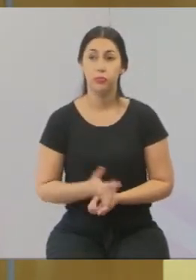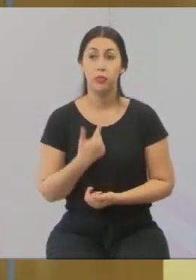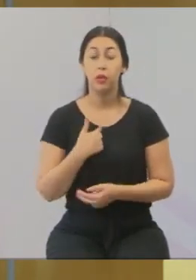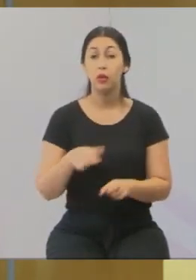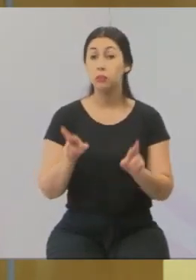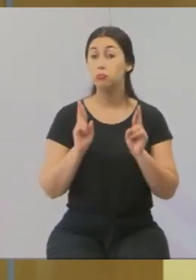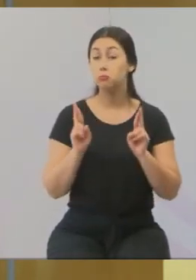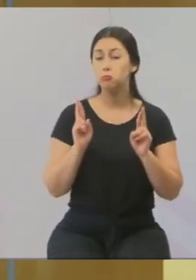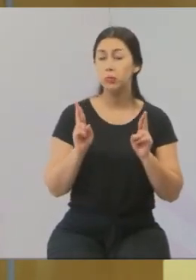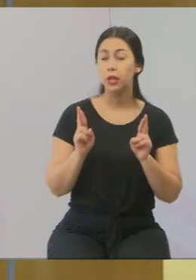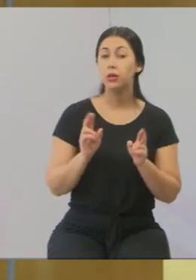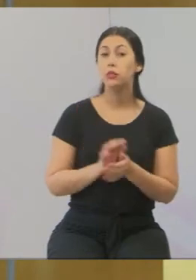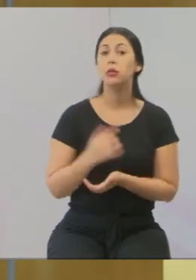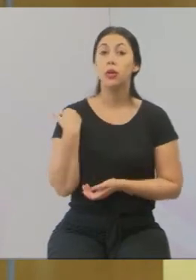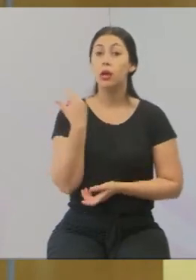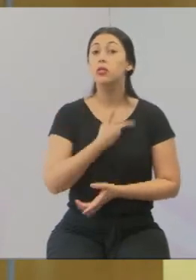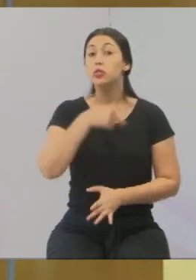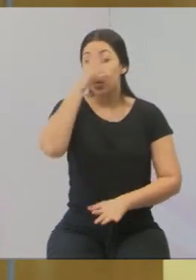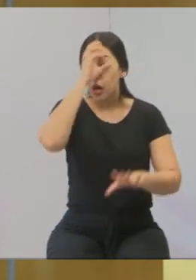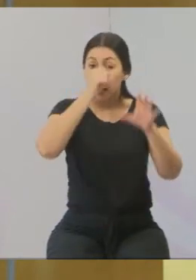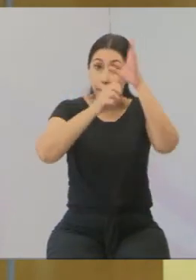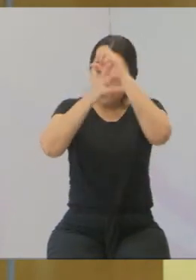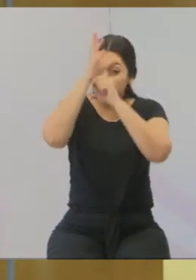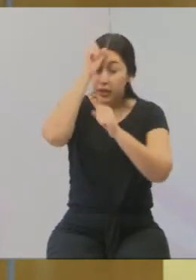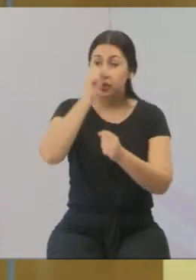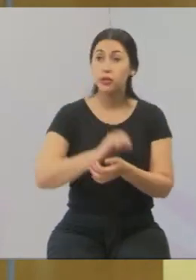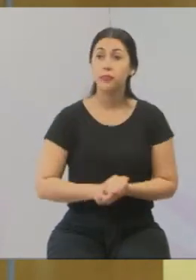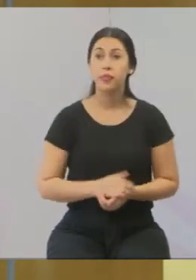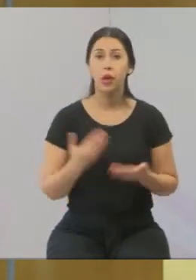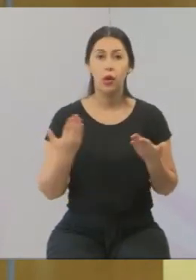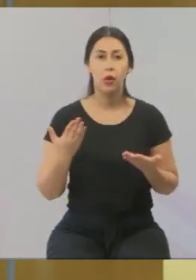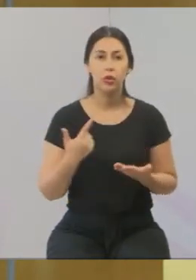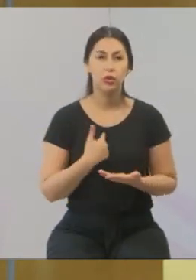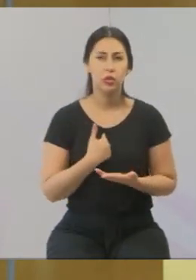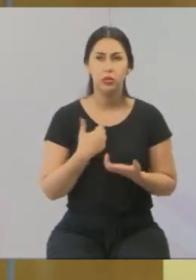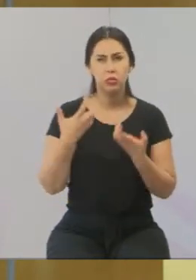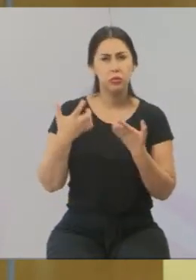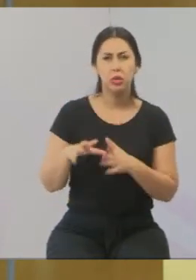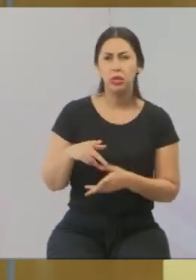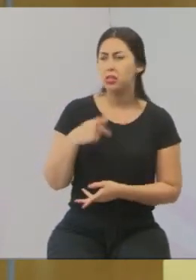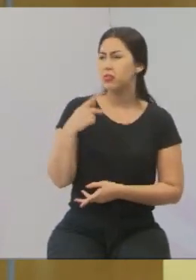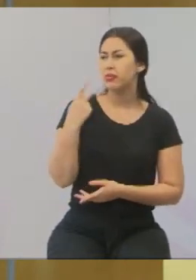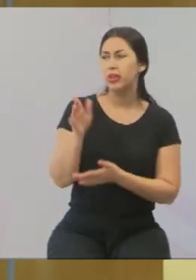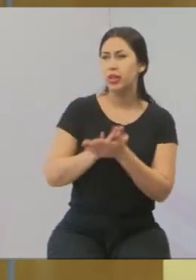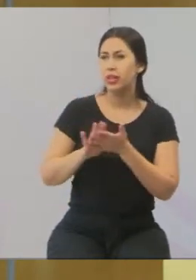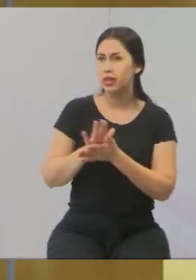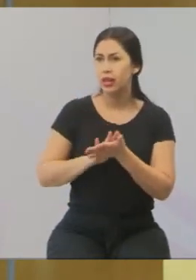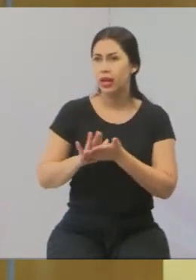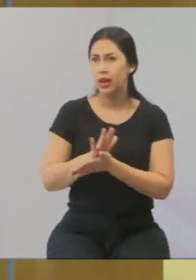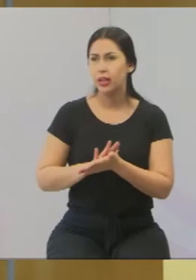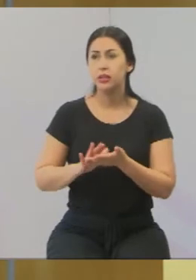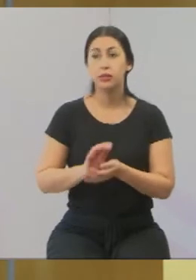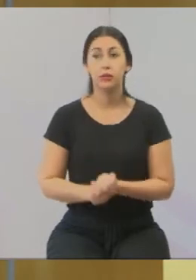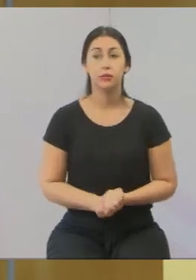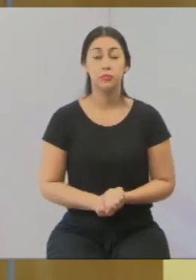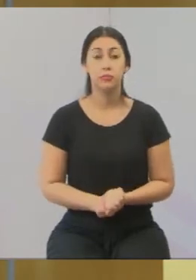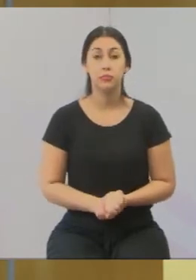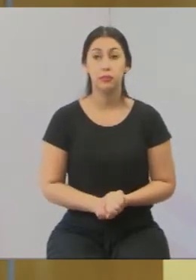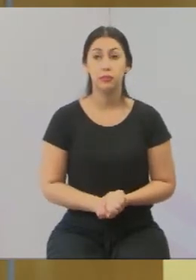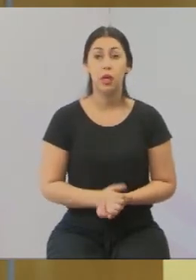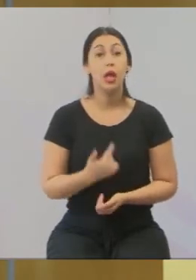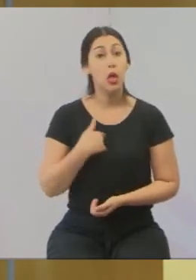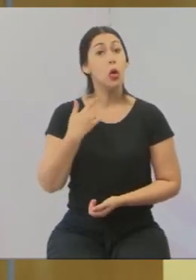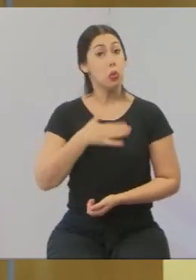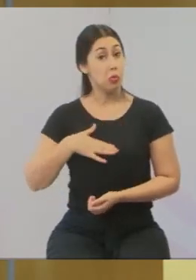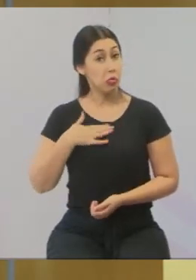essa lição tenha ficado. E hoje eu fiz questão de não falar nada na hora, até em respeito a Isaías, todo mundo sabe do bom relacionamento que eu tenho com ele. Gostei